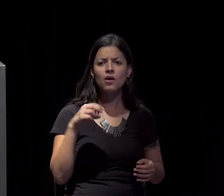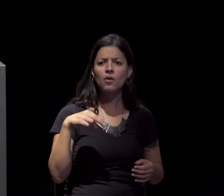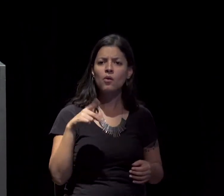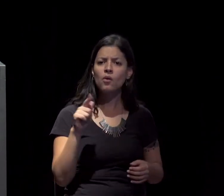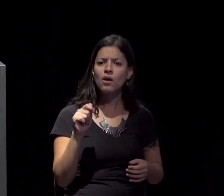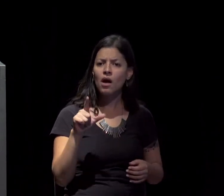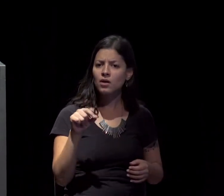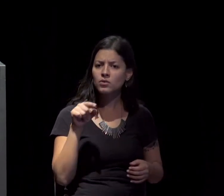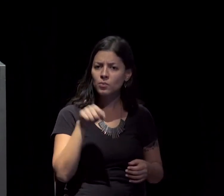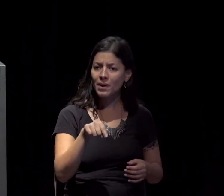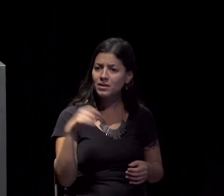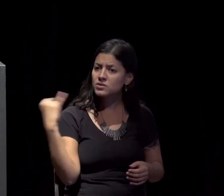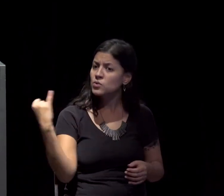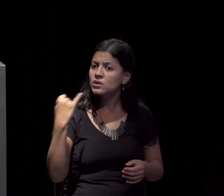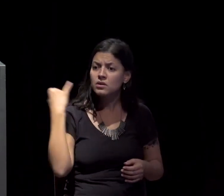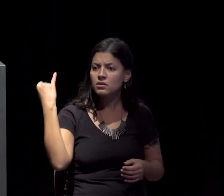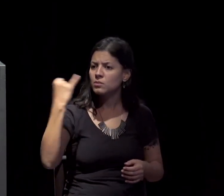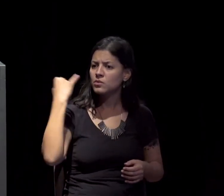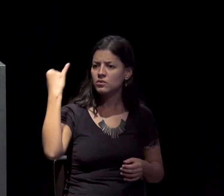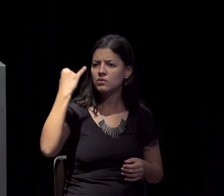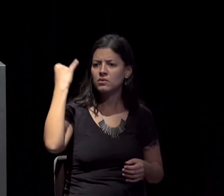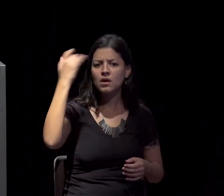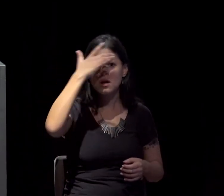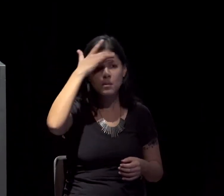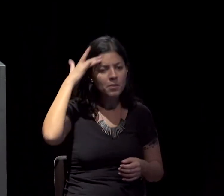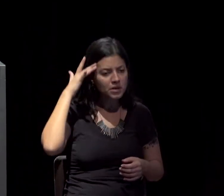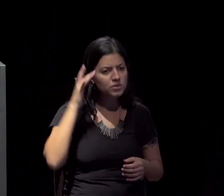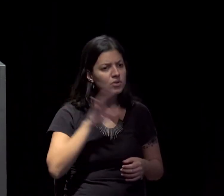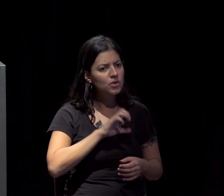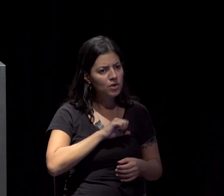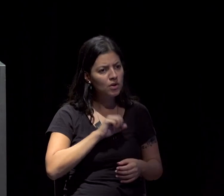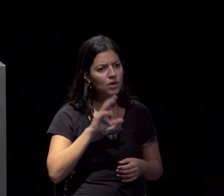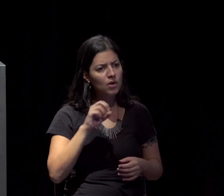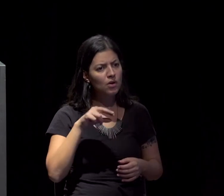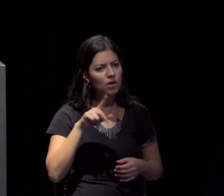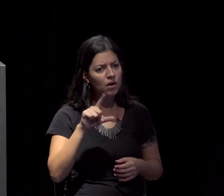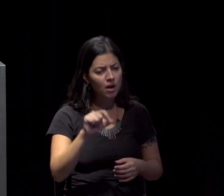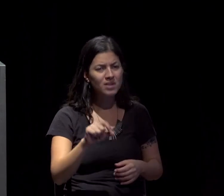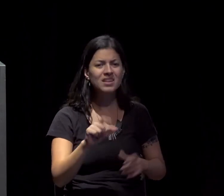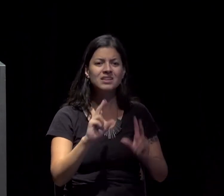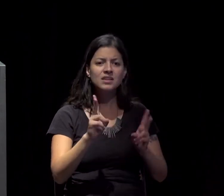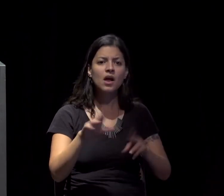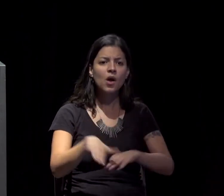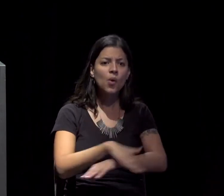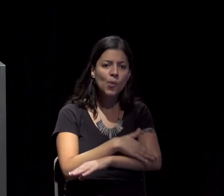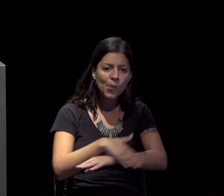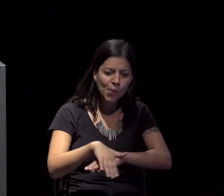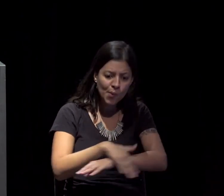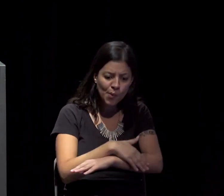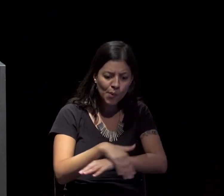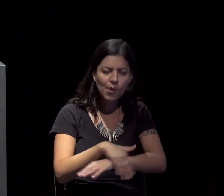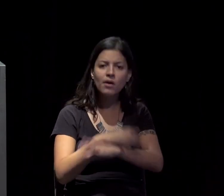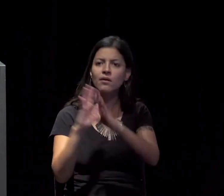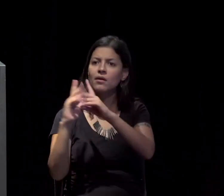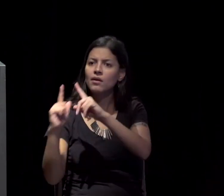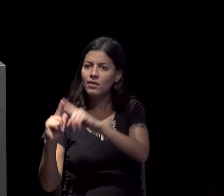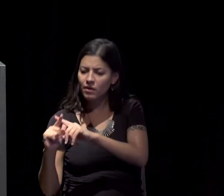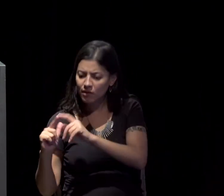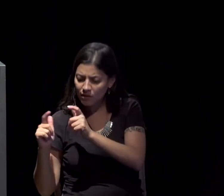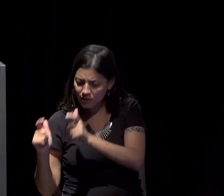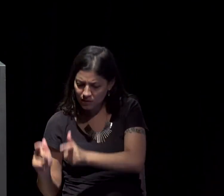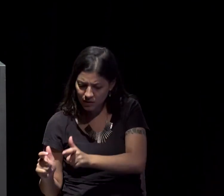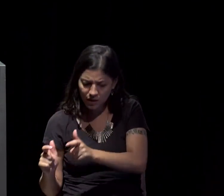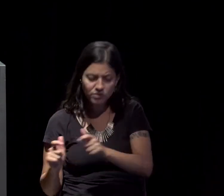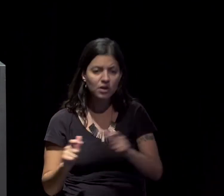fundamental. Os devotos do Congado lutam continuamente pelo domínio da rua, pelo domínio do território da igreja, pelo domínio do